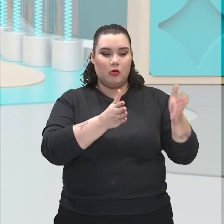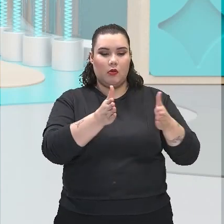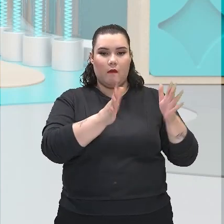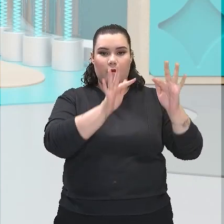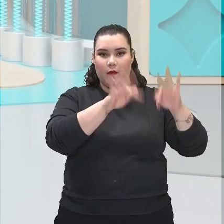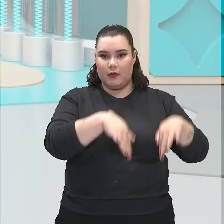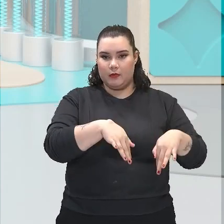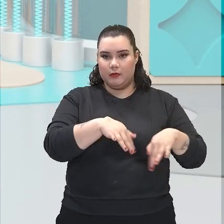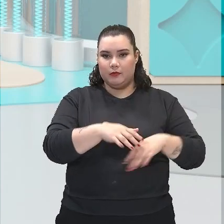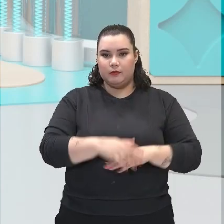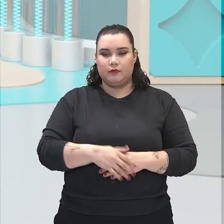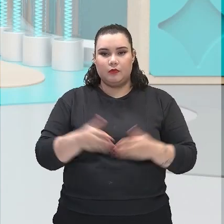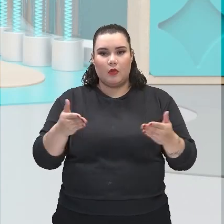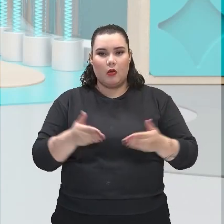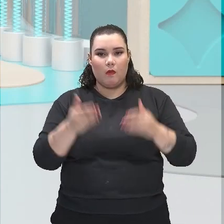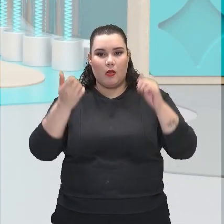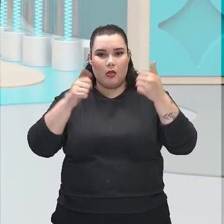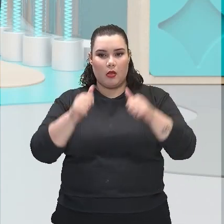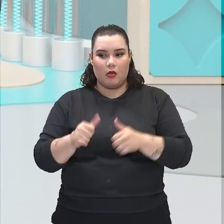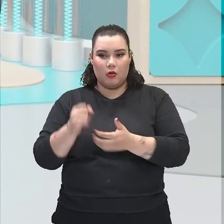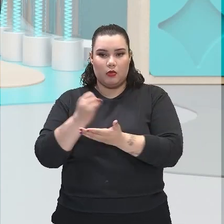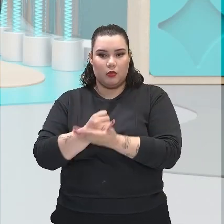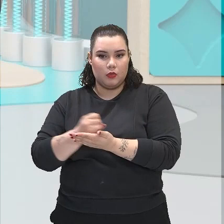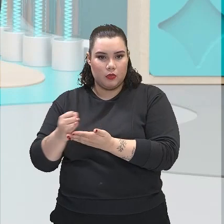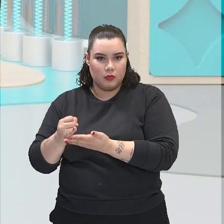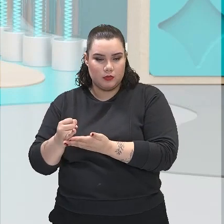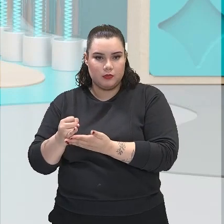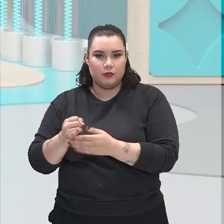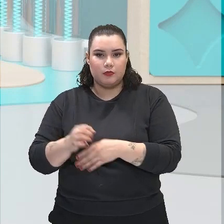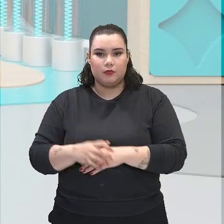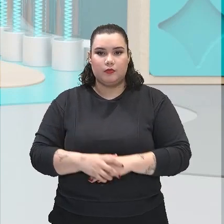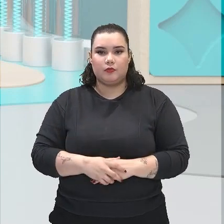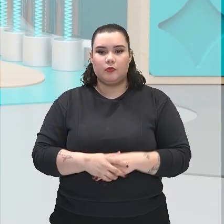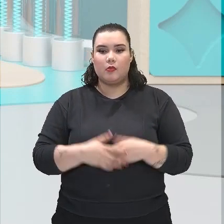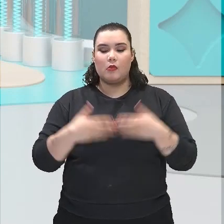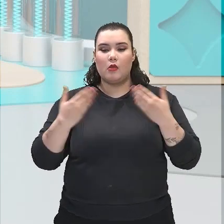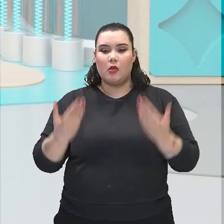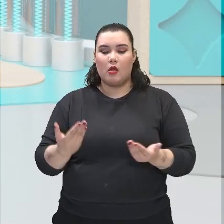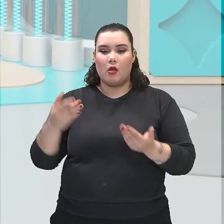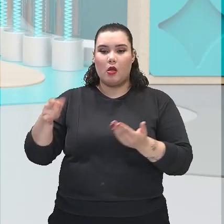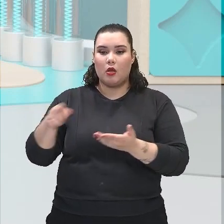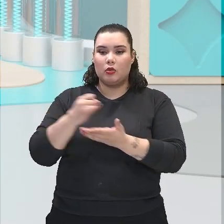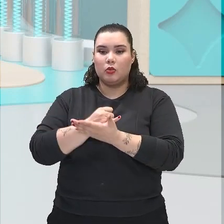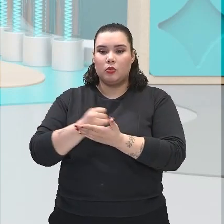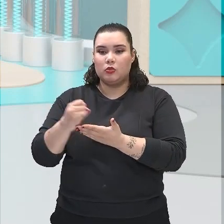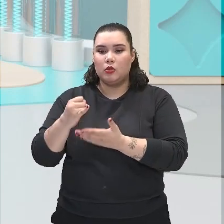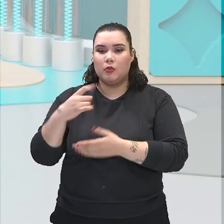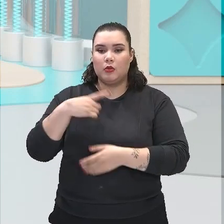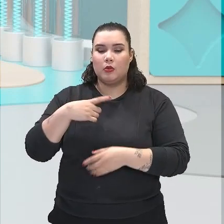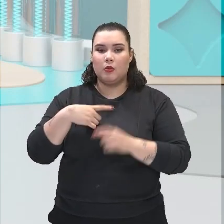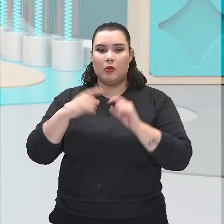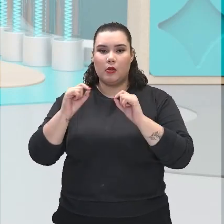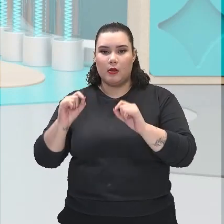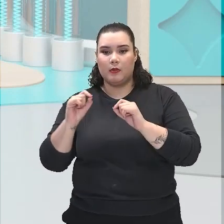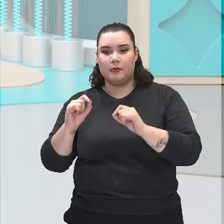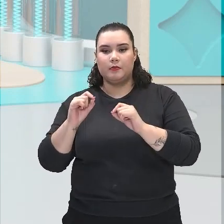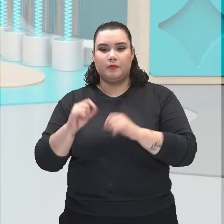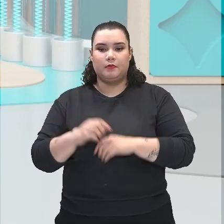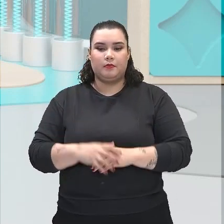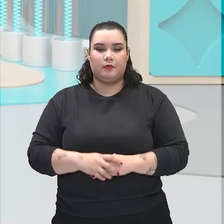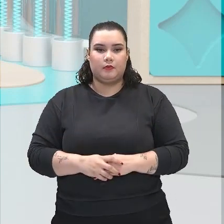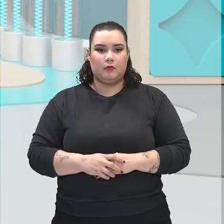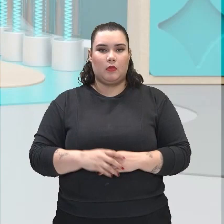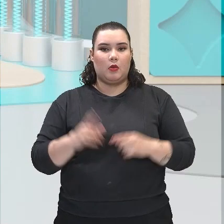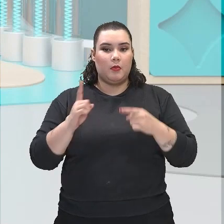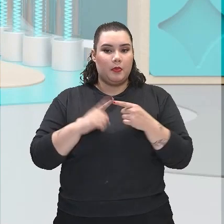Vamos começar analisando a introdução nessa dinâmica. Então, a introdução, o que nós vamos ter neste primeiro passo, nesse